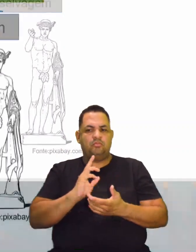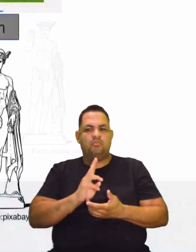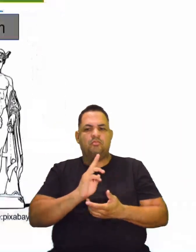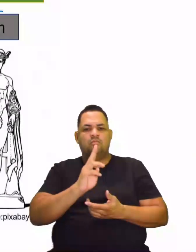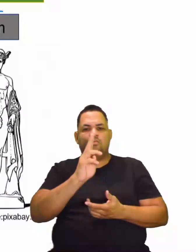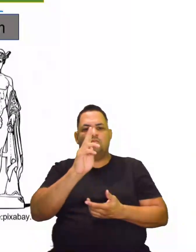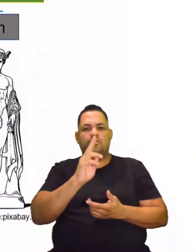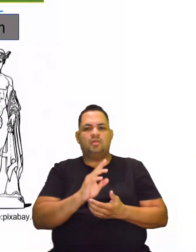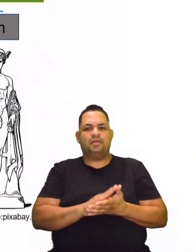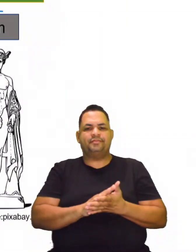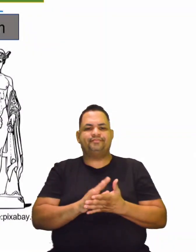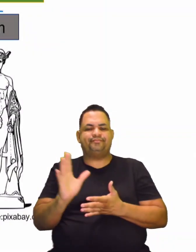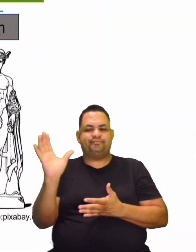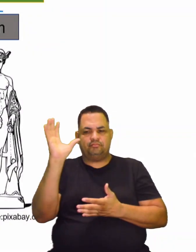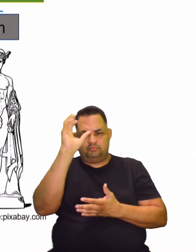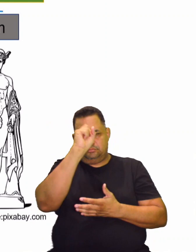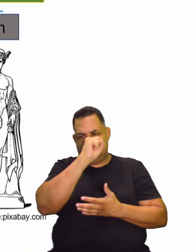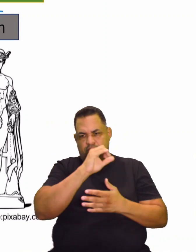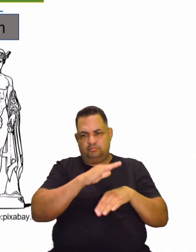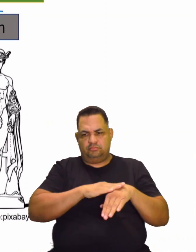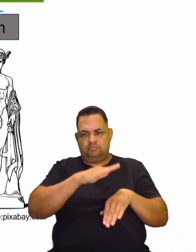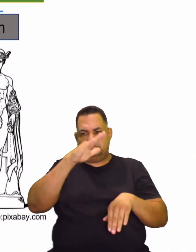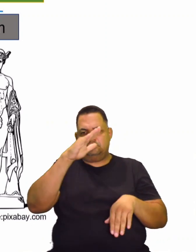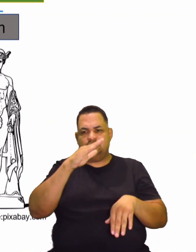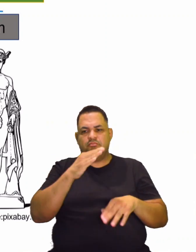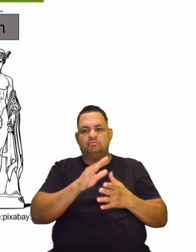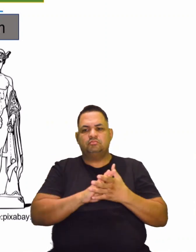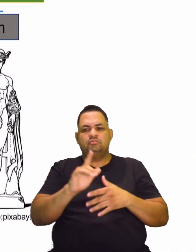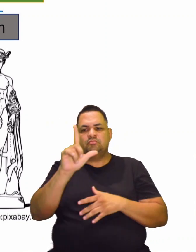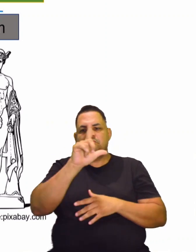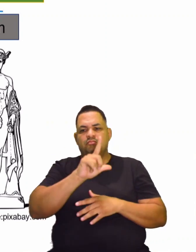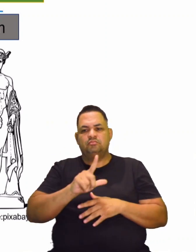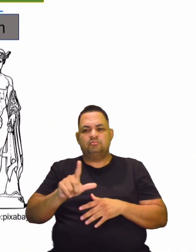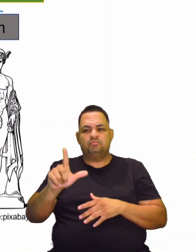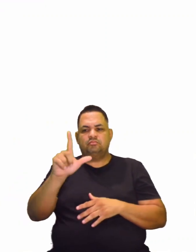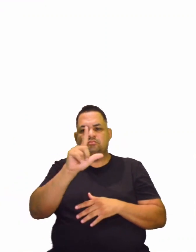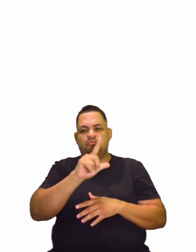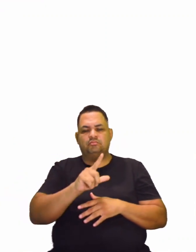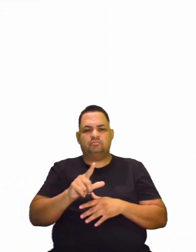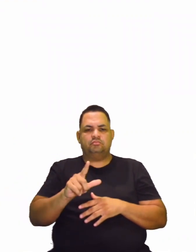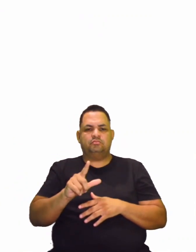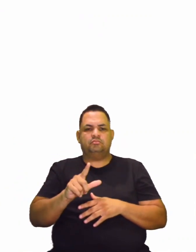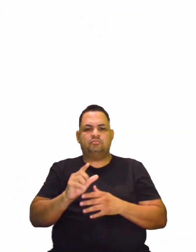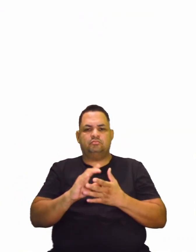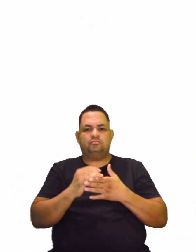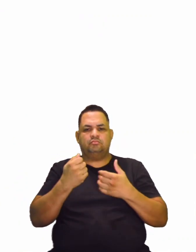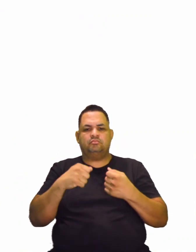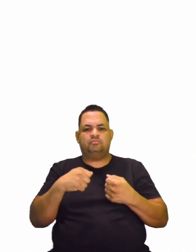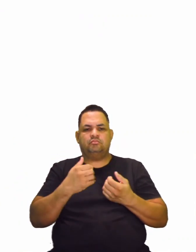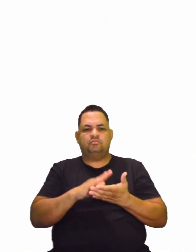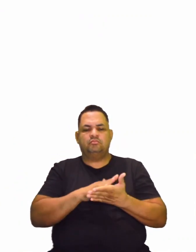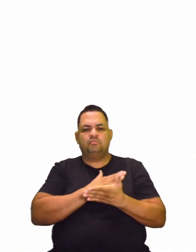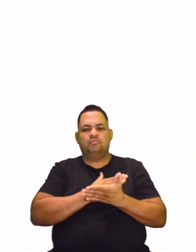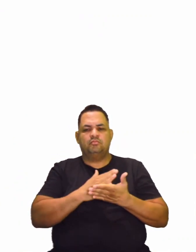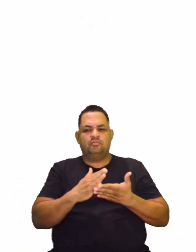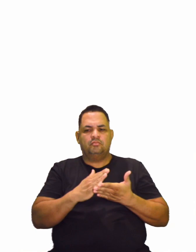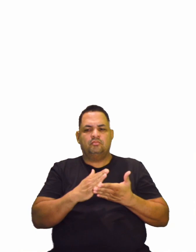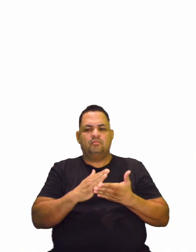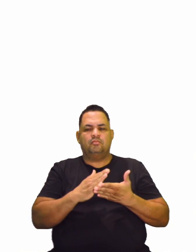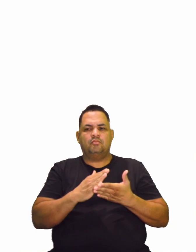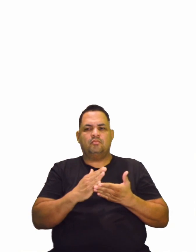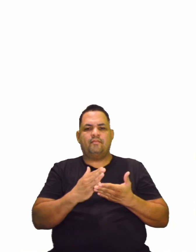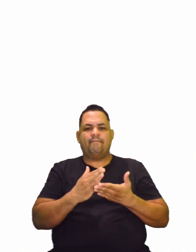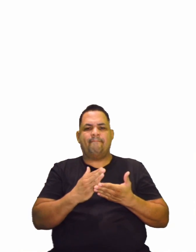vamos aprender um pouco mais sobre a literatura que podemos dizer que iniciou aí